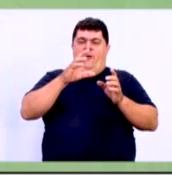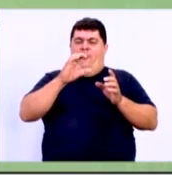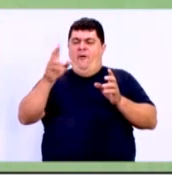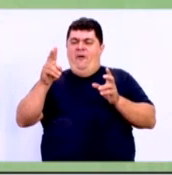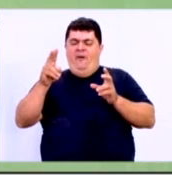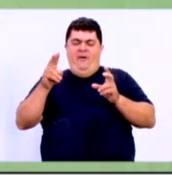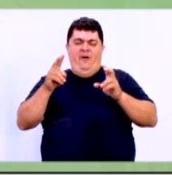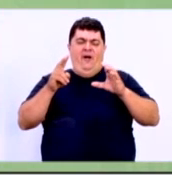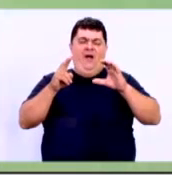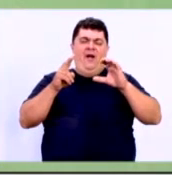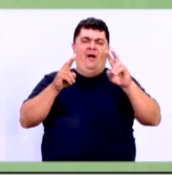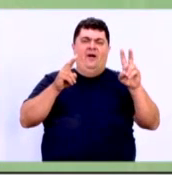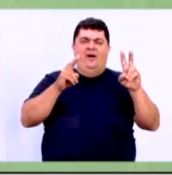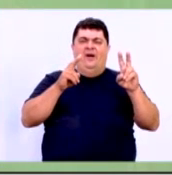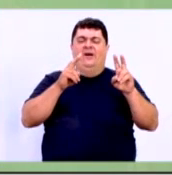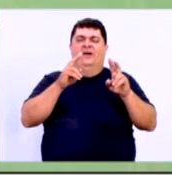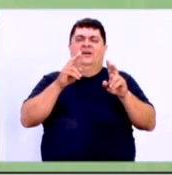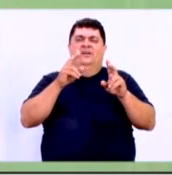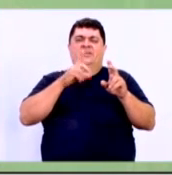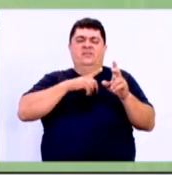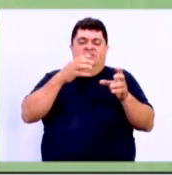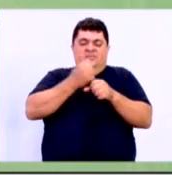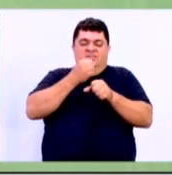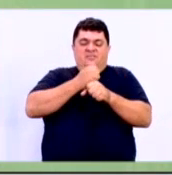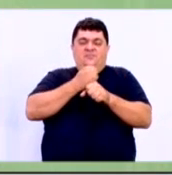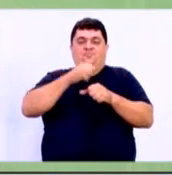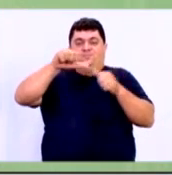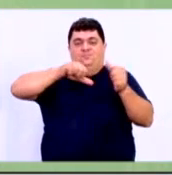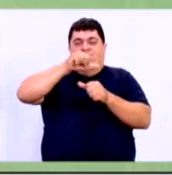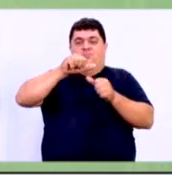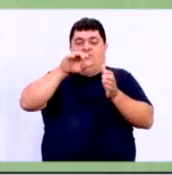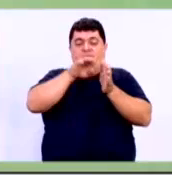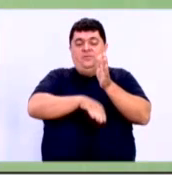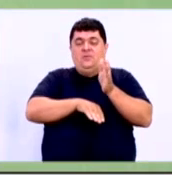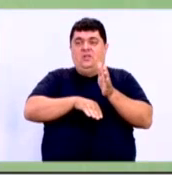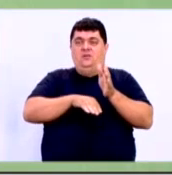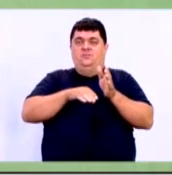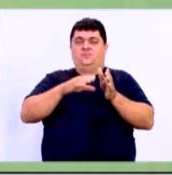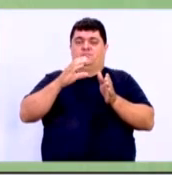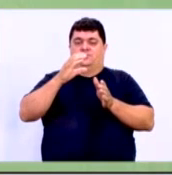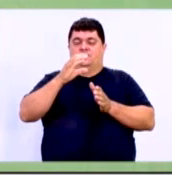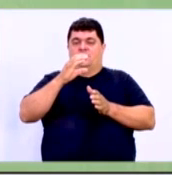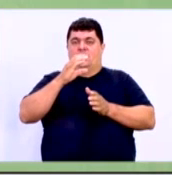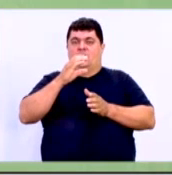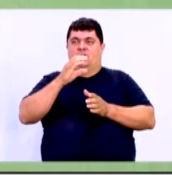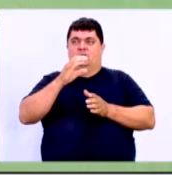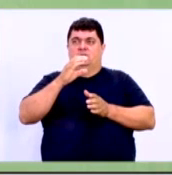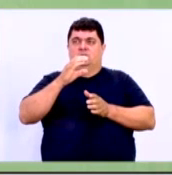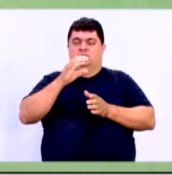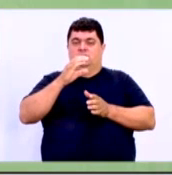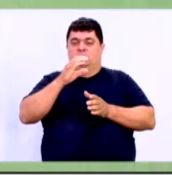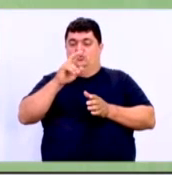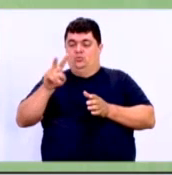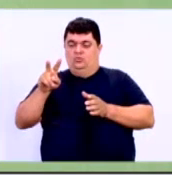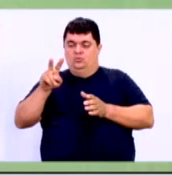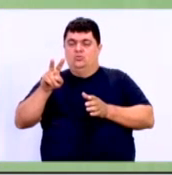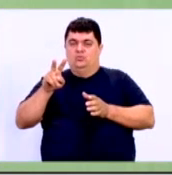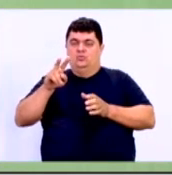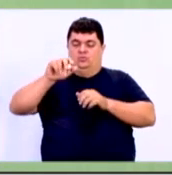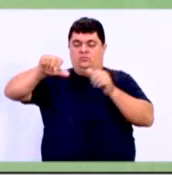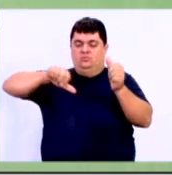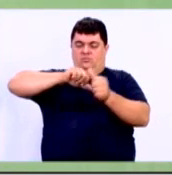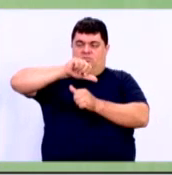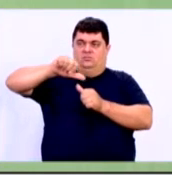variável. E no custo variável, o que eu faço? Eu subtraio os custos variáveis, lembra aqui,